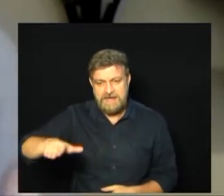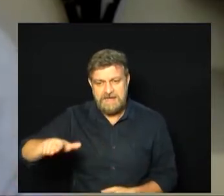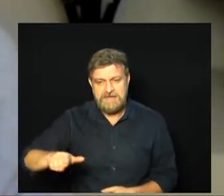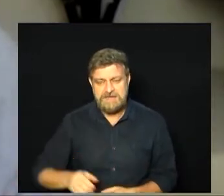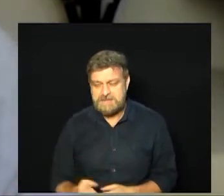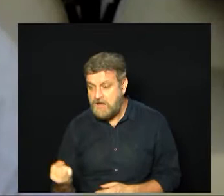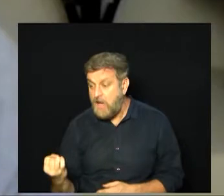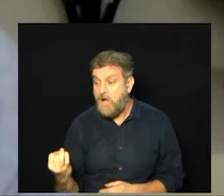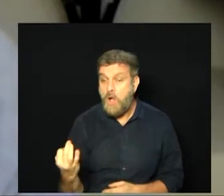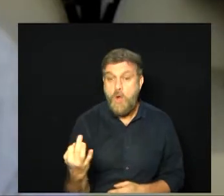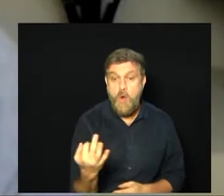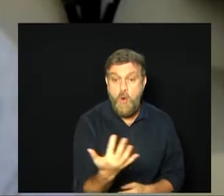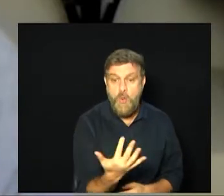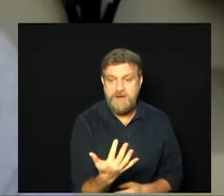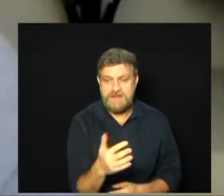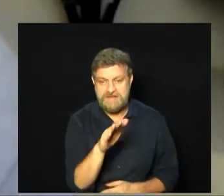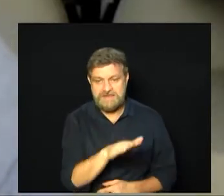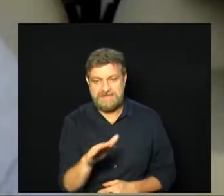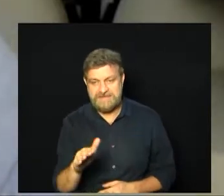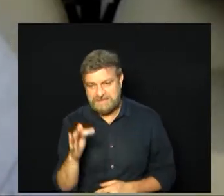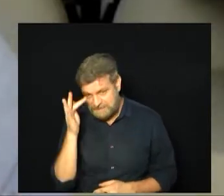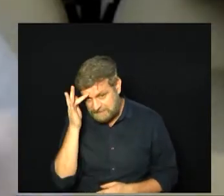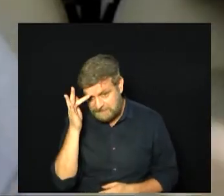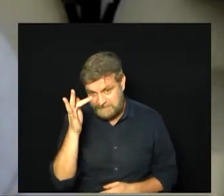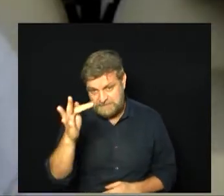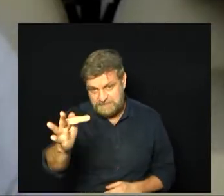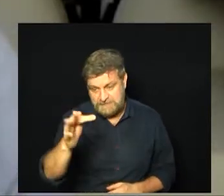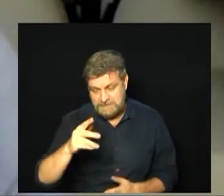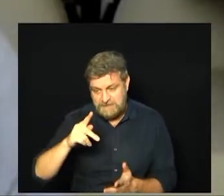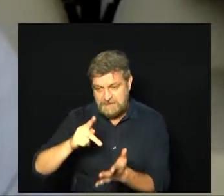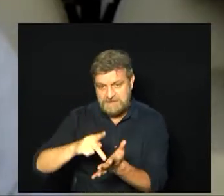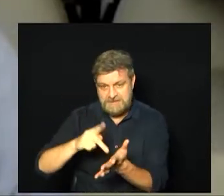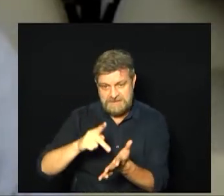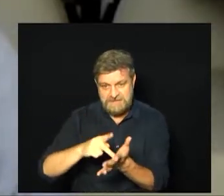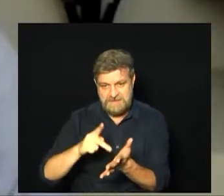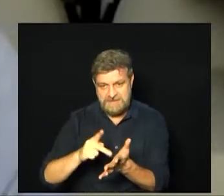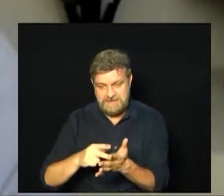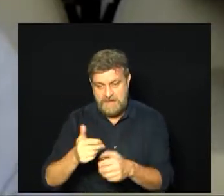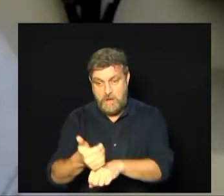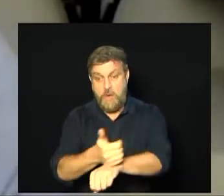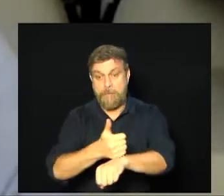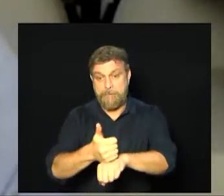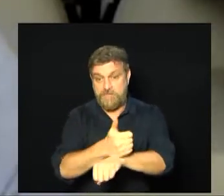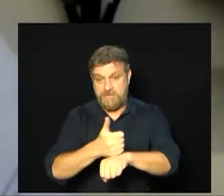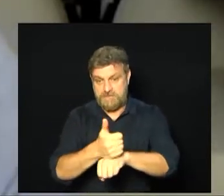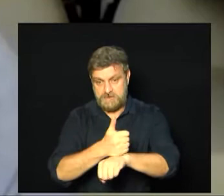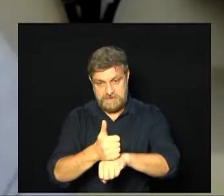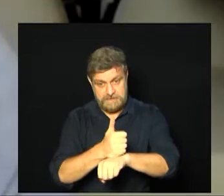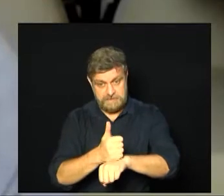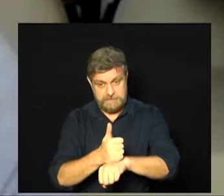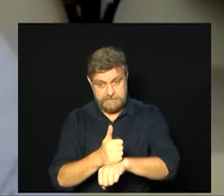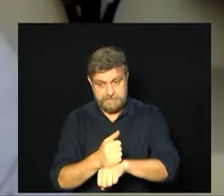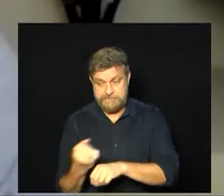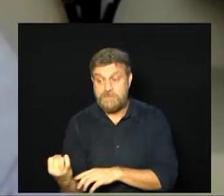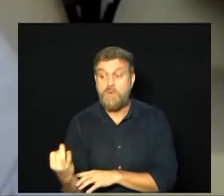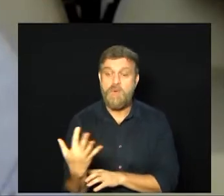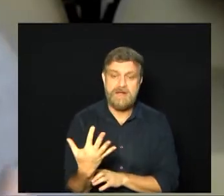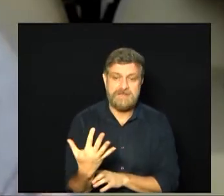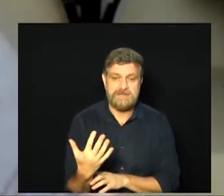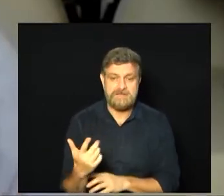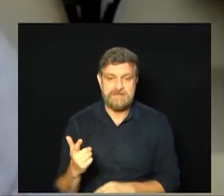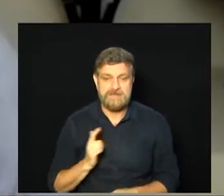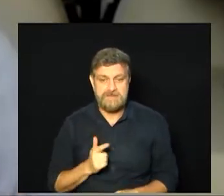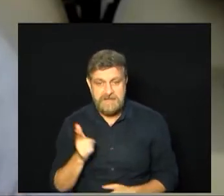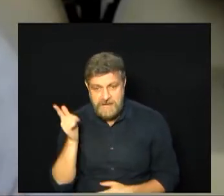quantas dessas crianças vão se tornar realmente jogadores, efetivamente um jogador de futebol? Número e pequeno, mesmo que né?